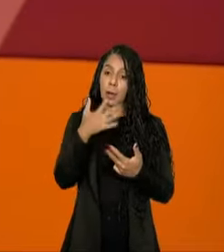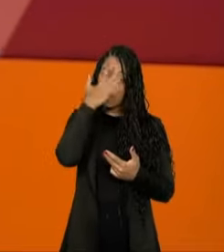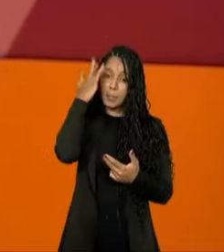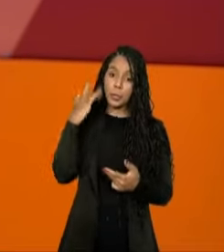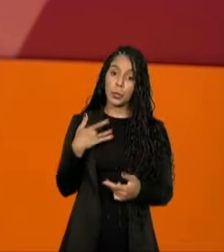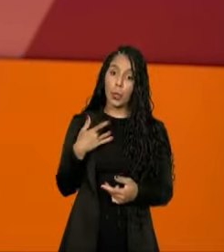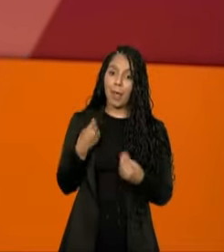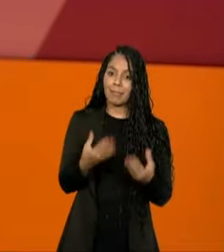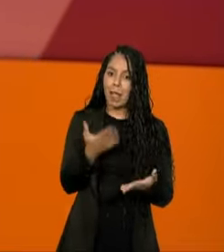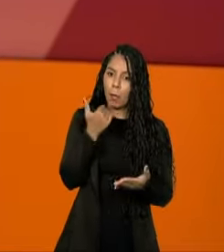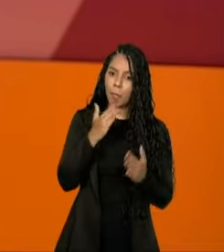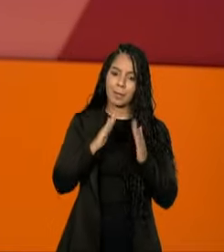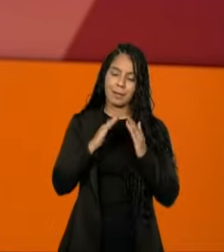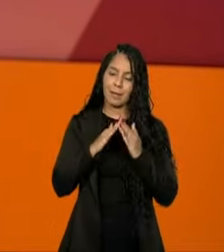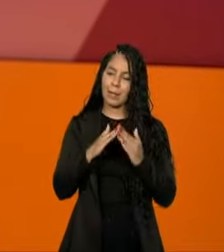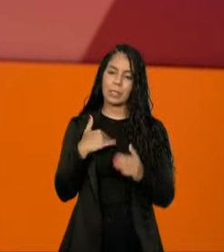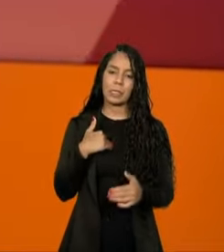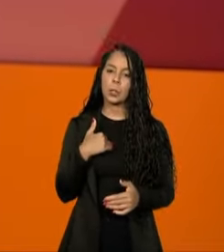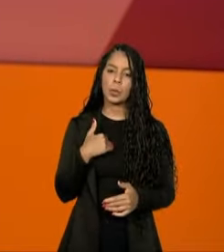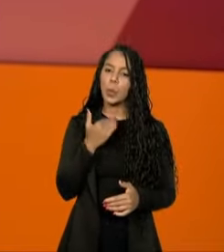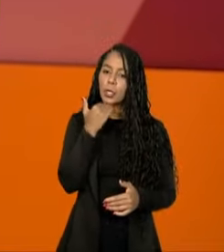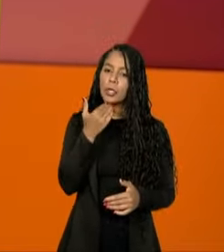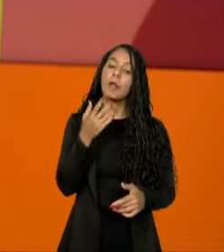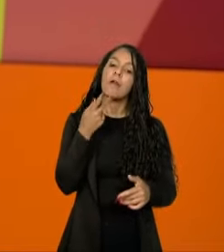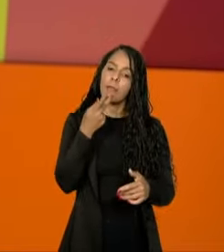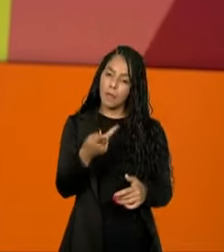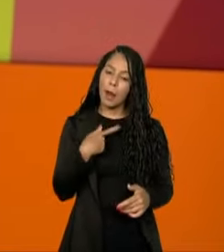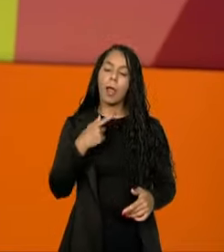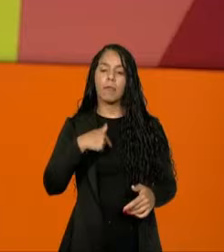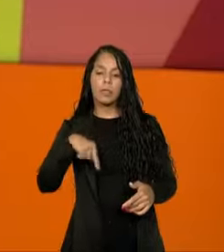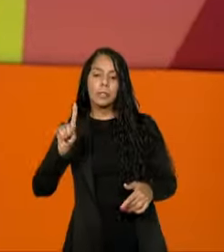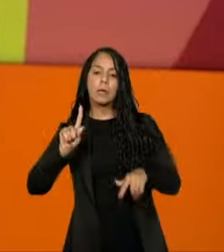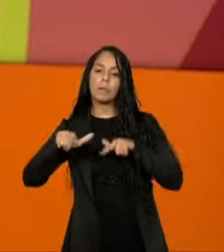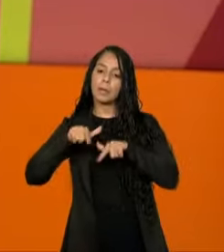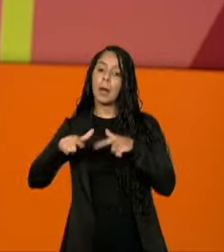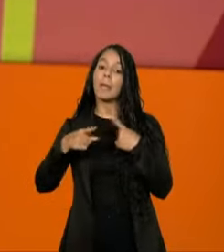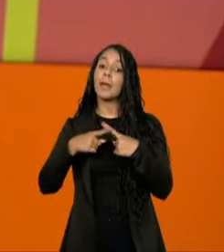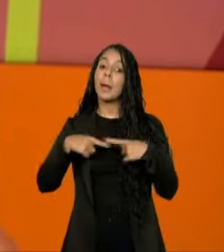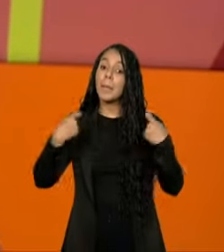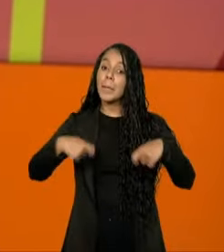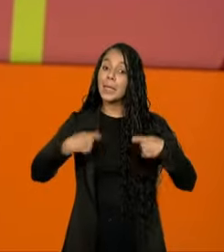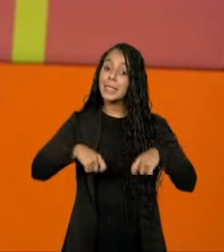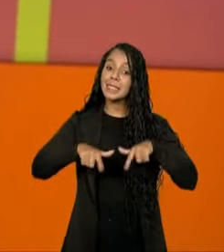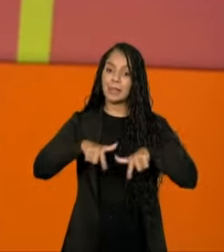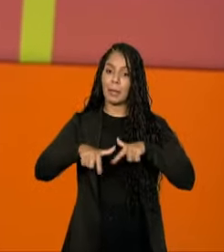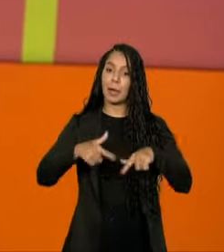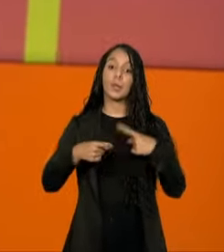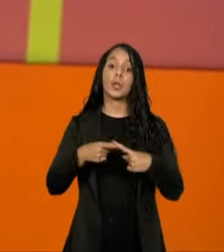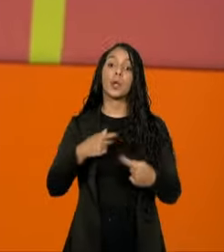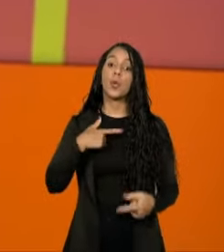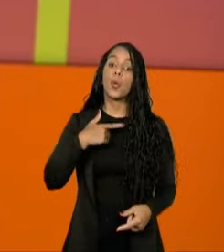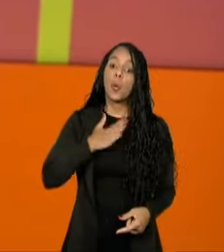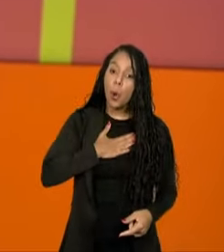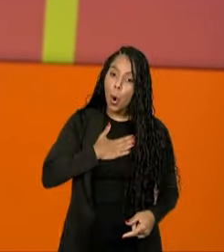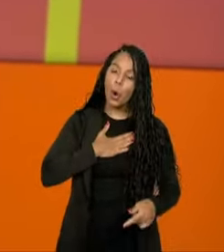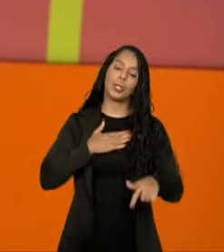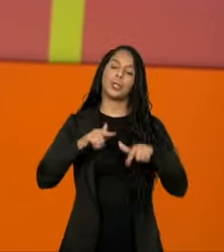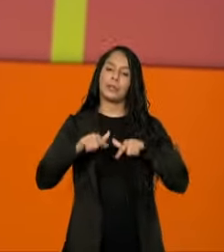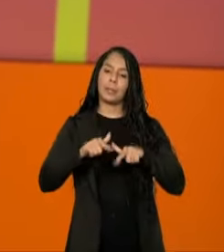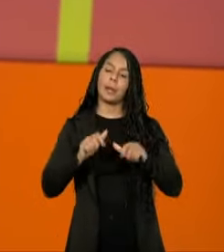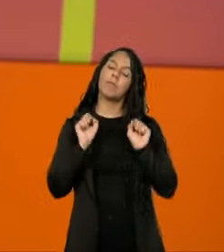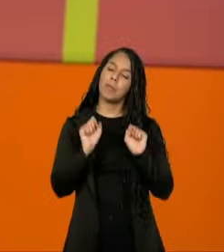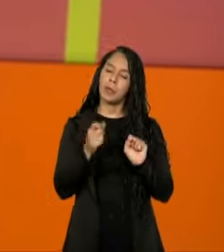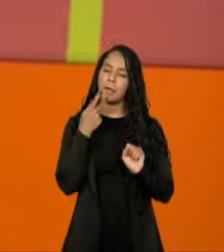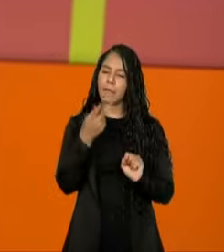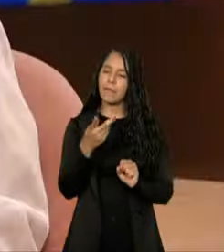Então, essa desculpa não funcionaria. Foi sempre muito bom dizer, eu saio porque a gente precisa trabalhar e porque eu gosto. Então, poder dizer